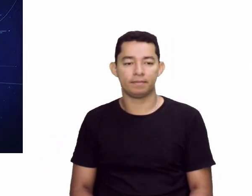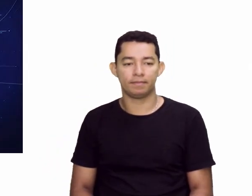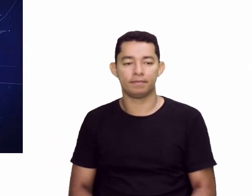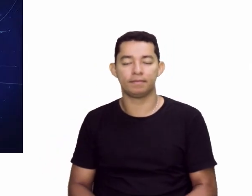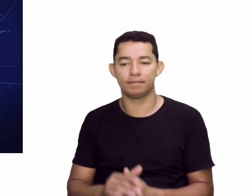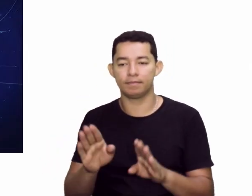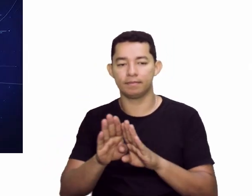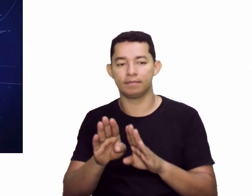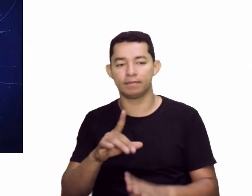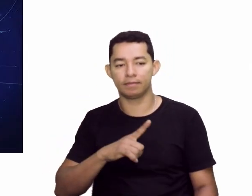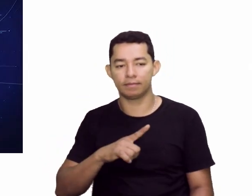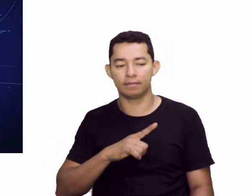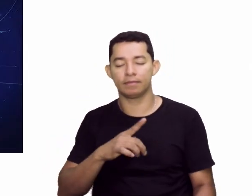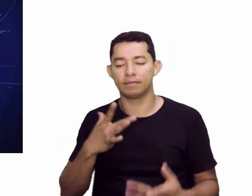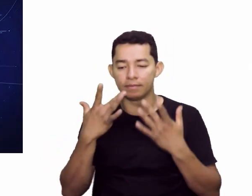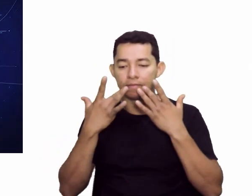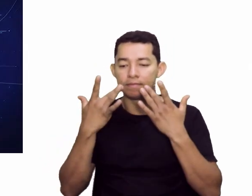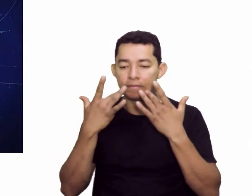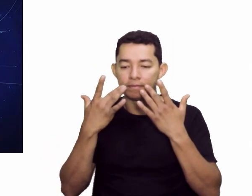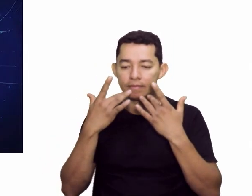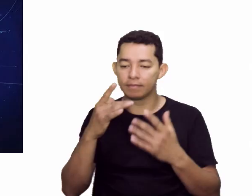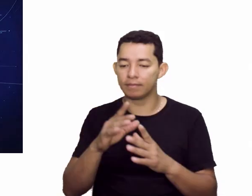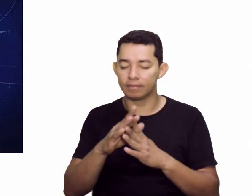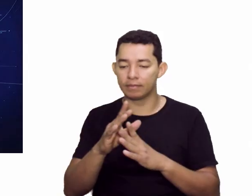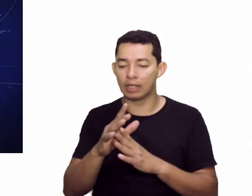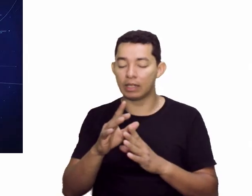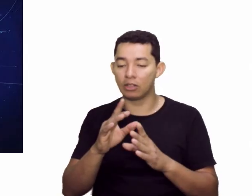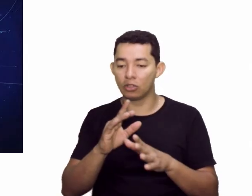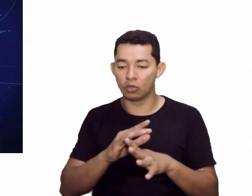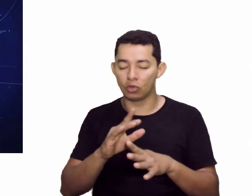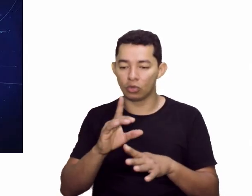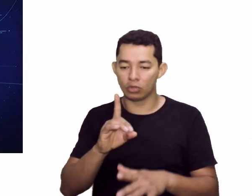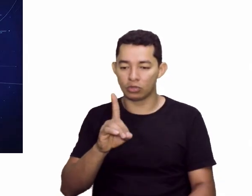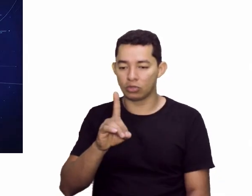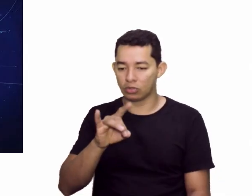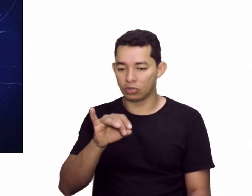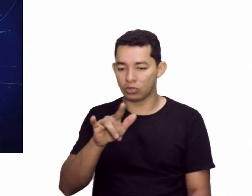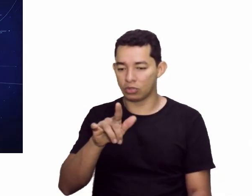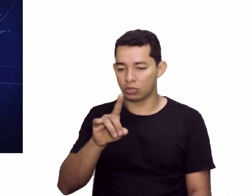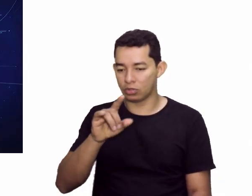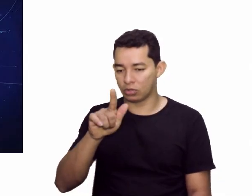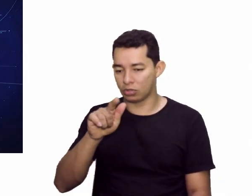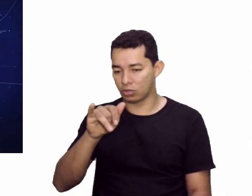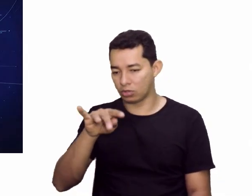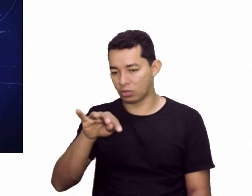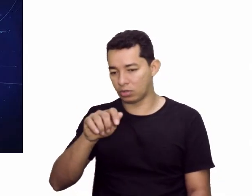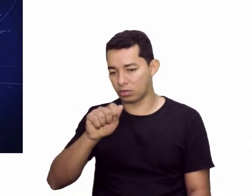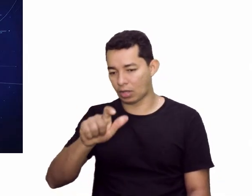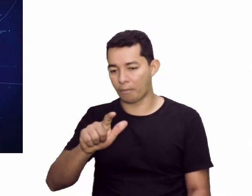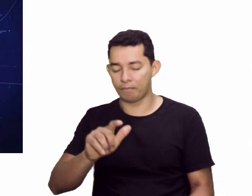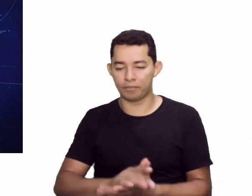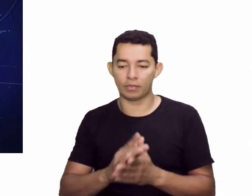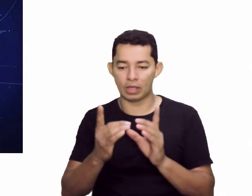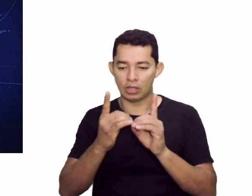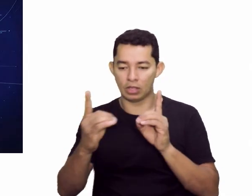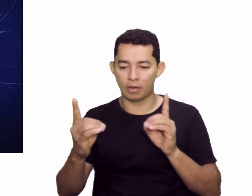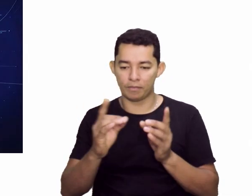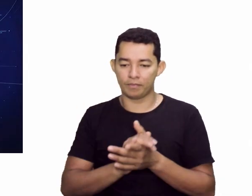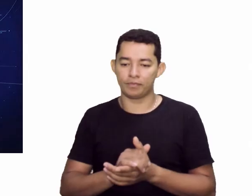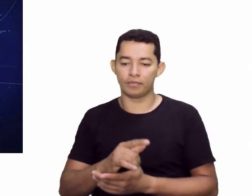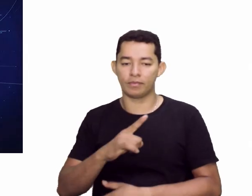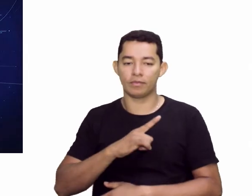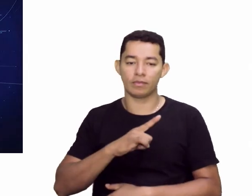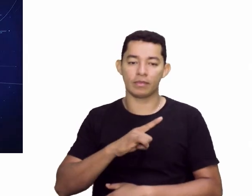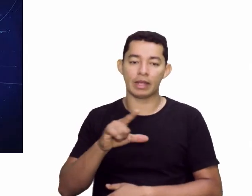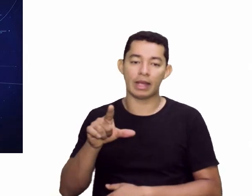E o teatro digital, as novas mídias, né? A atualidade. Nós temos o teatro presencial e temos a